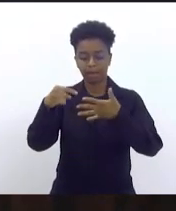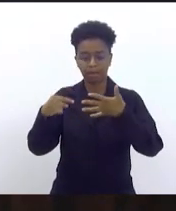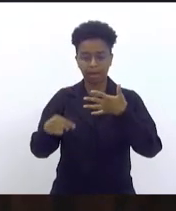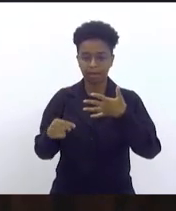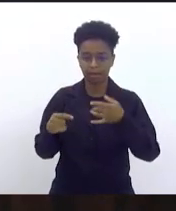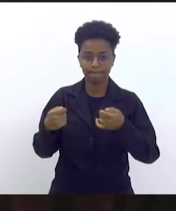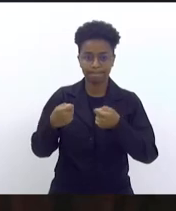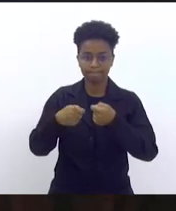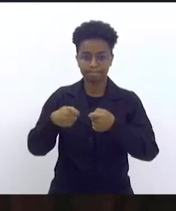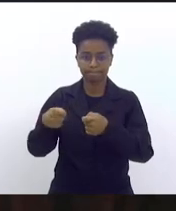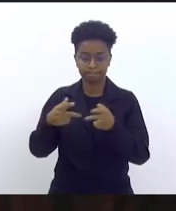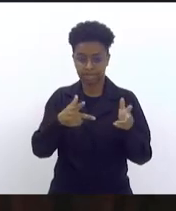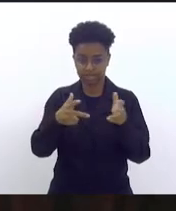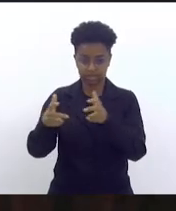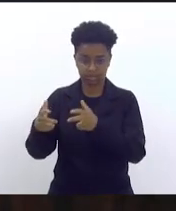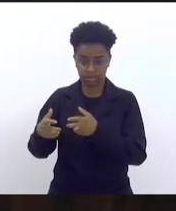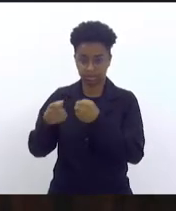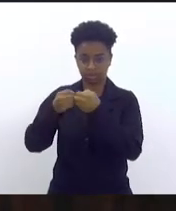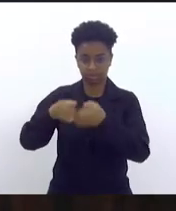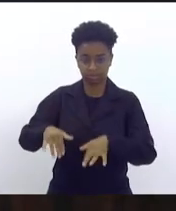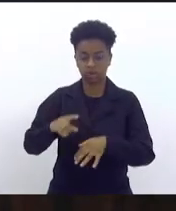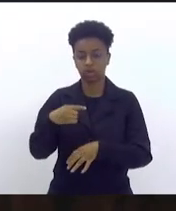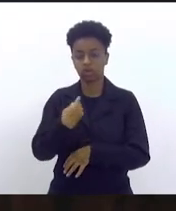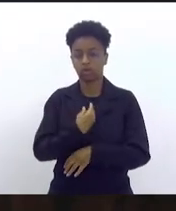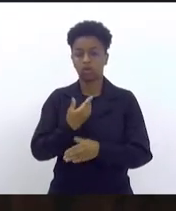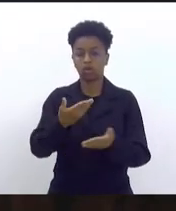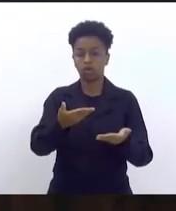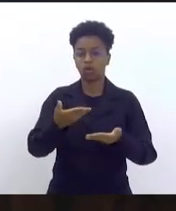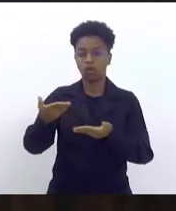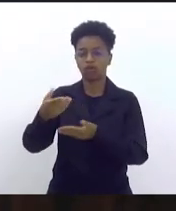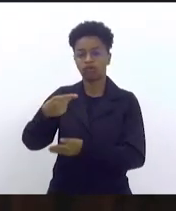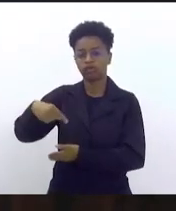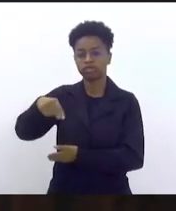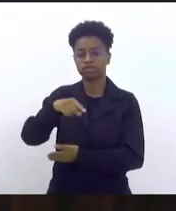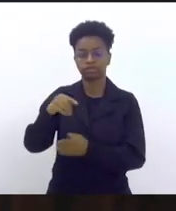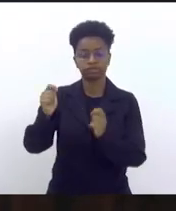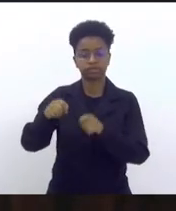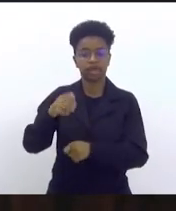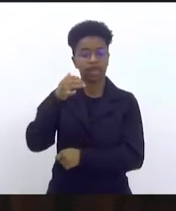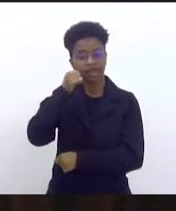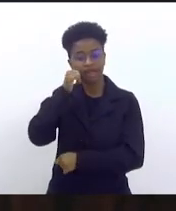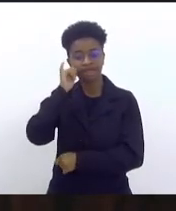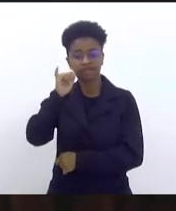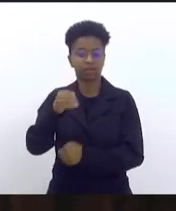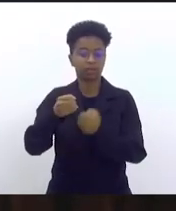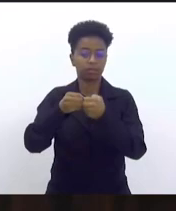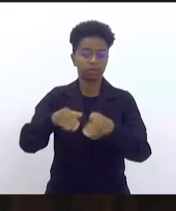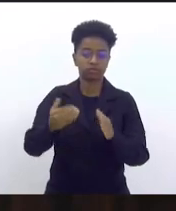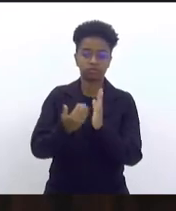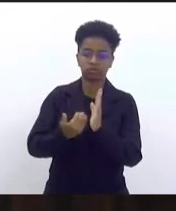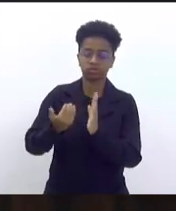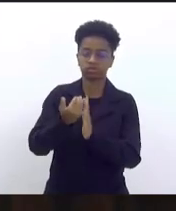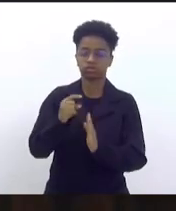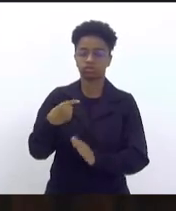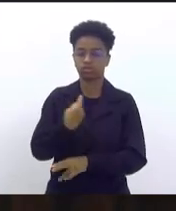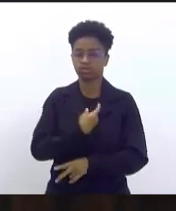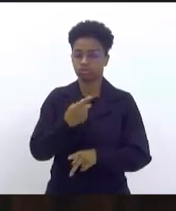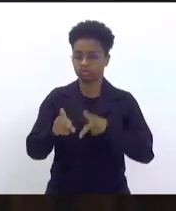convidando a todos para que possamos evitar um dano maior a nossa população